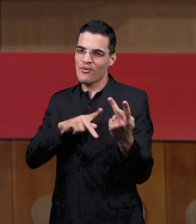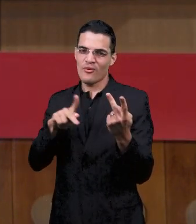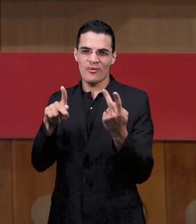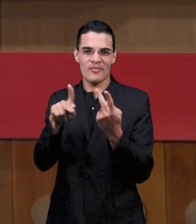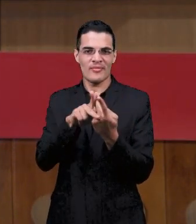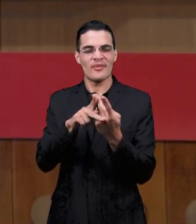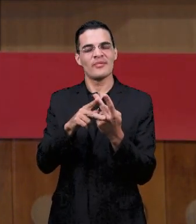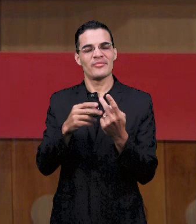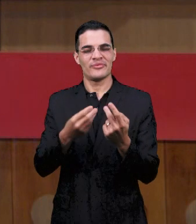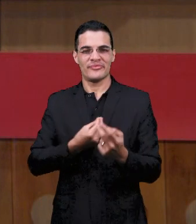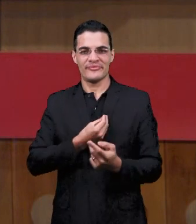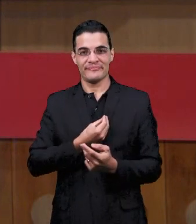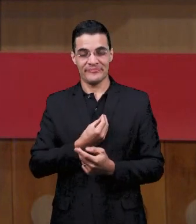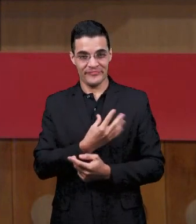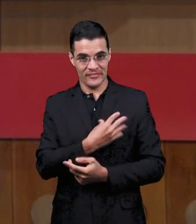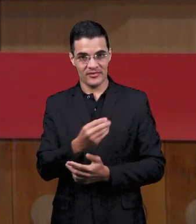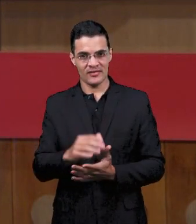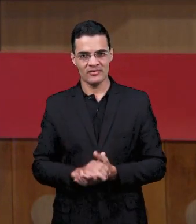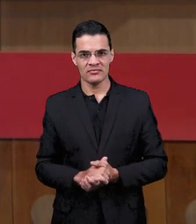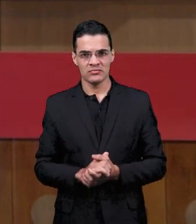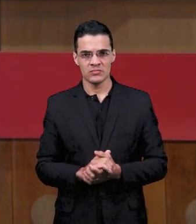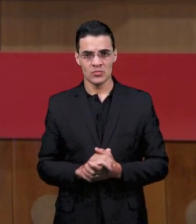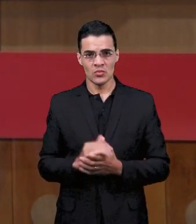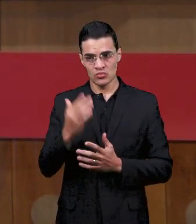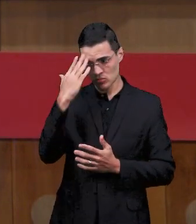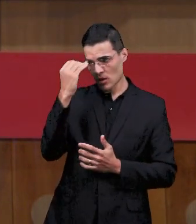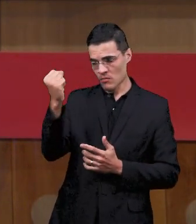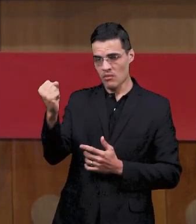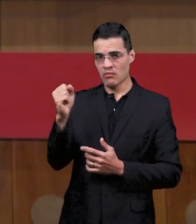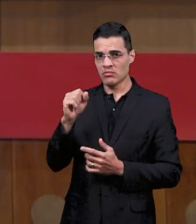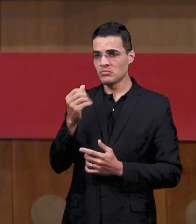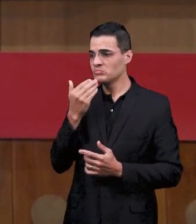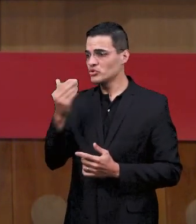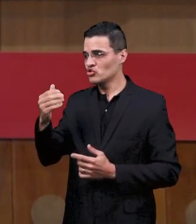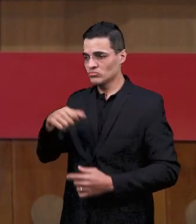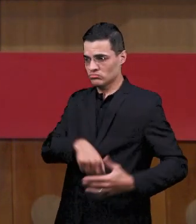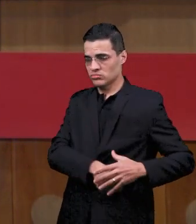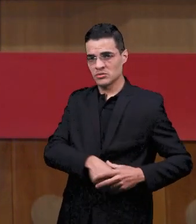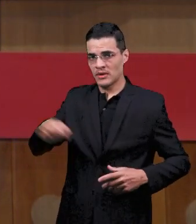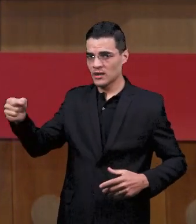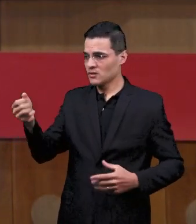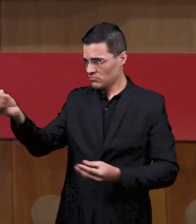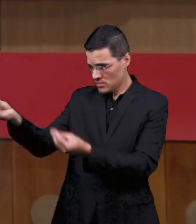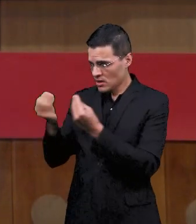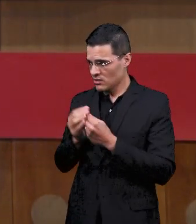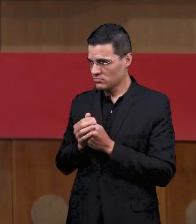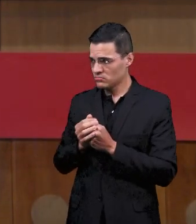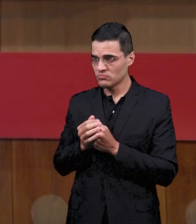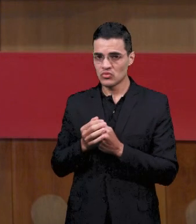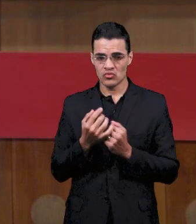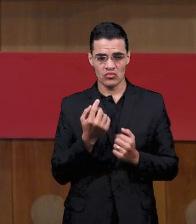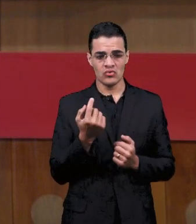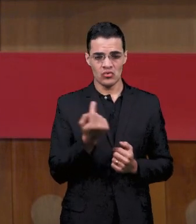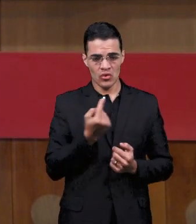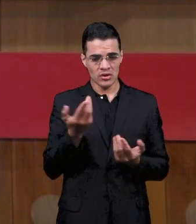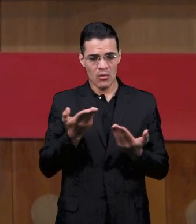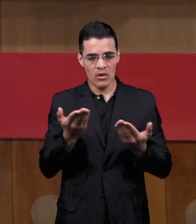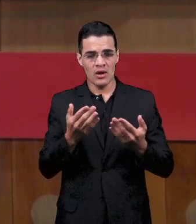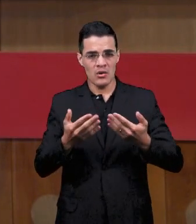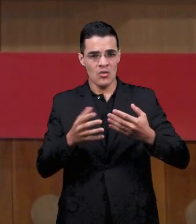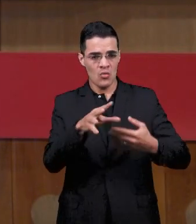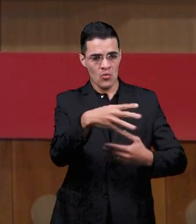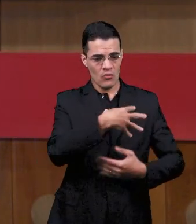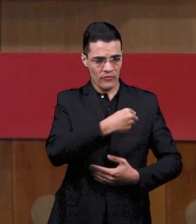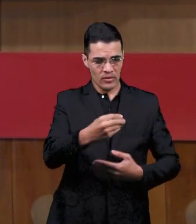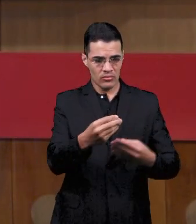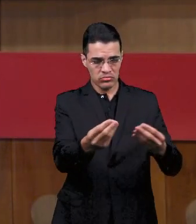espada. E Salomão que falou, vamos dividir a criança. E eu vou perguntar a todas as irmãs que estão nos